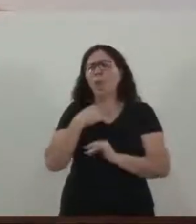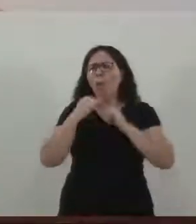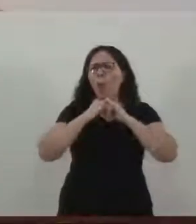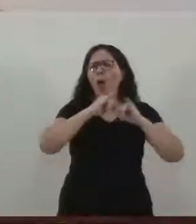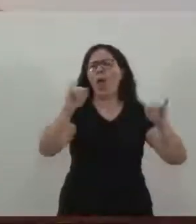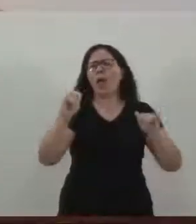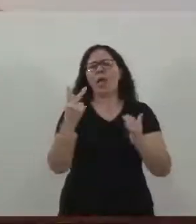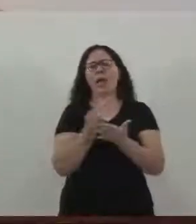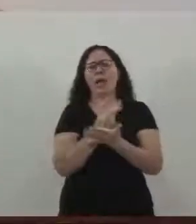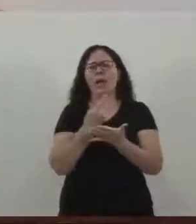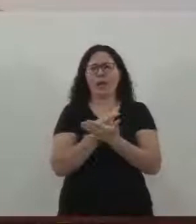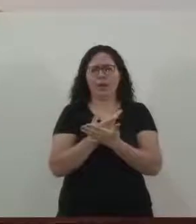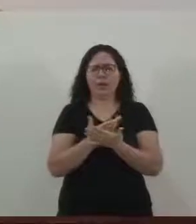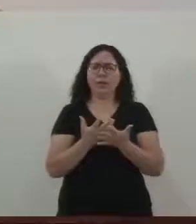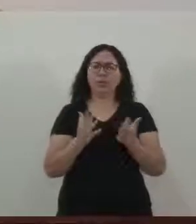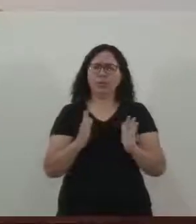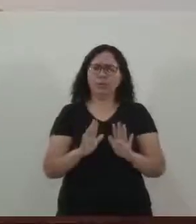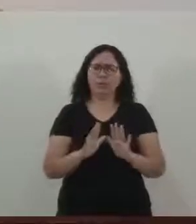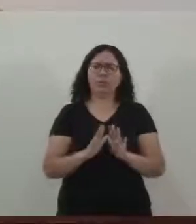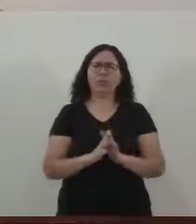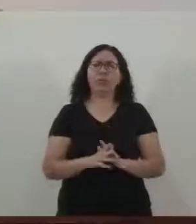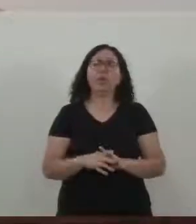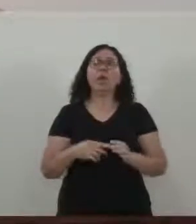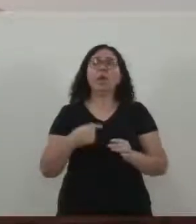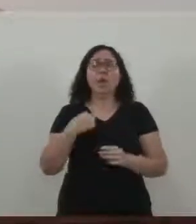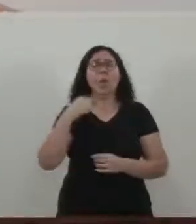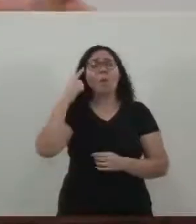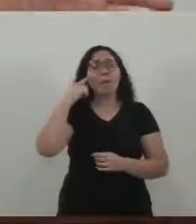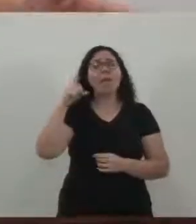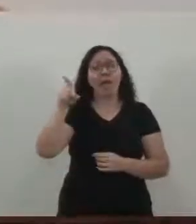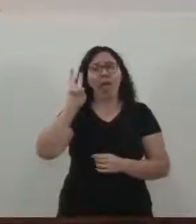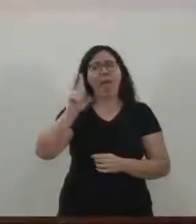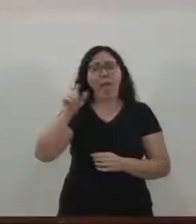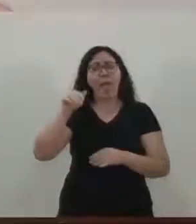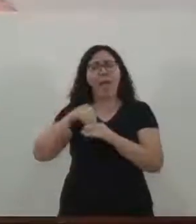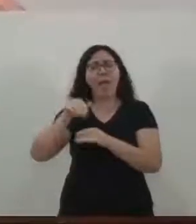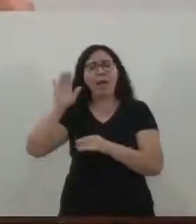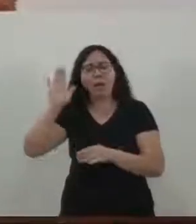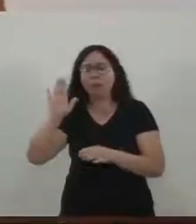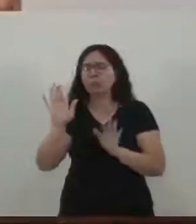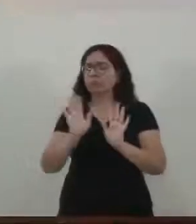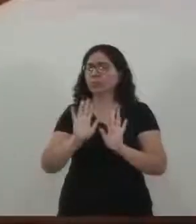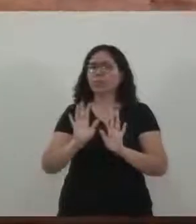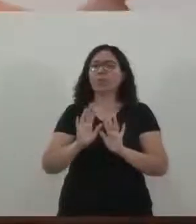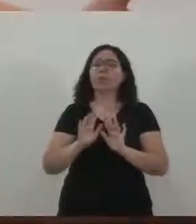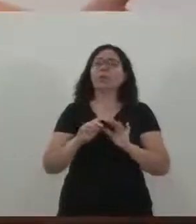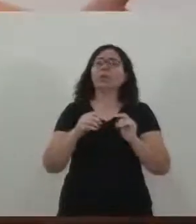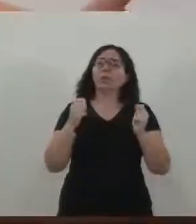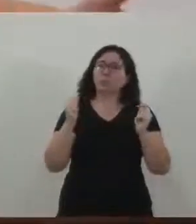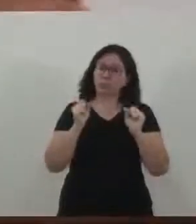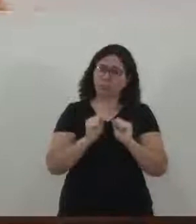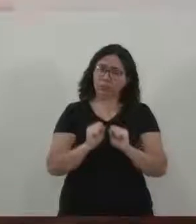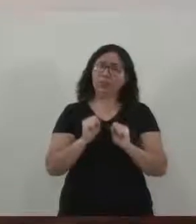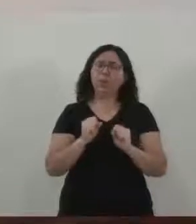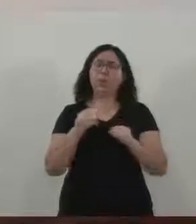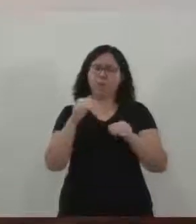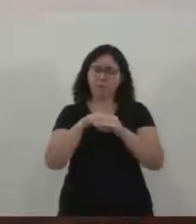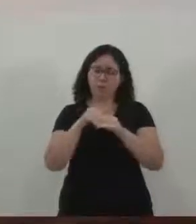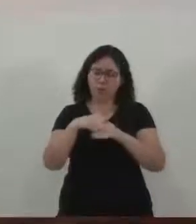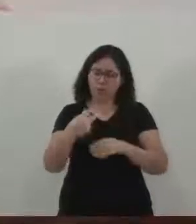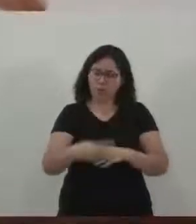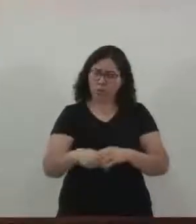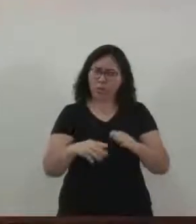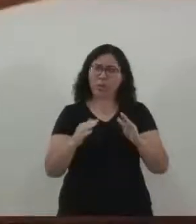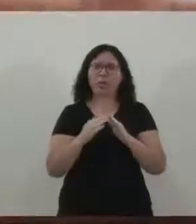errada, que as coisas não acontecem, deveria falar isso para as pessoas. Olha, gente, eu pensei que fosse. Agora, quem for o próximo prefeito, ele tem essa possibilidade, porque foi votado nessa